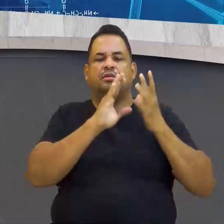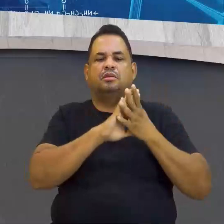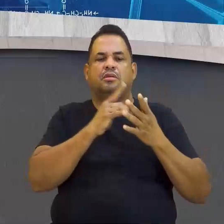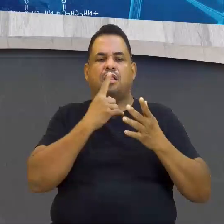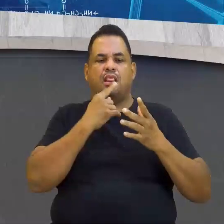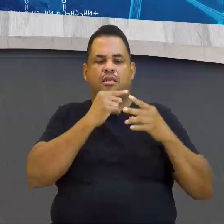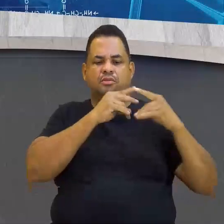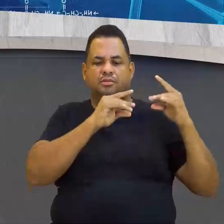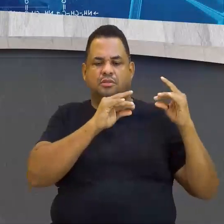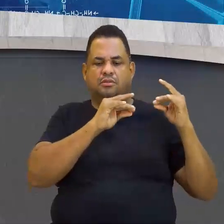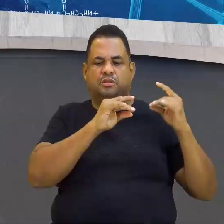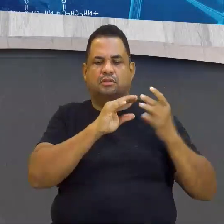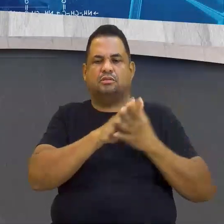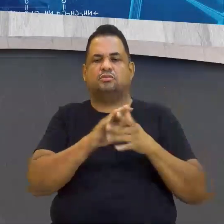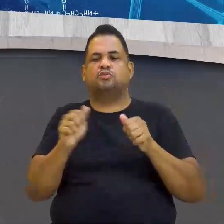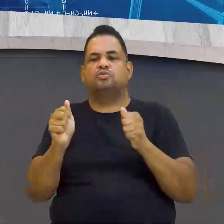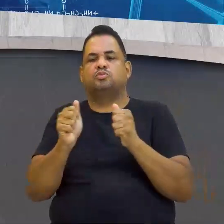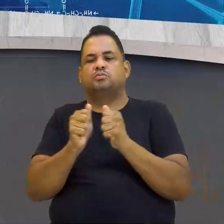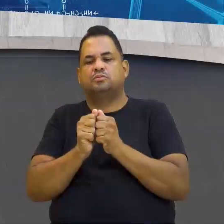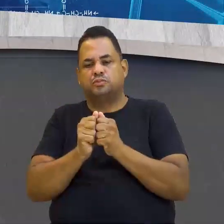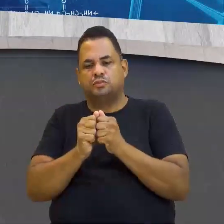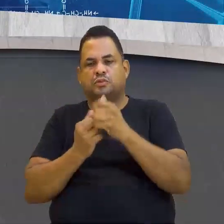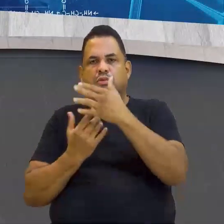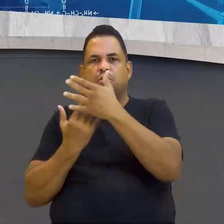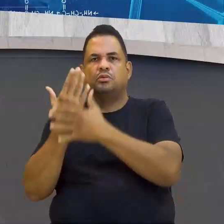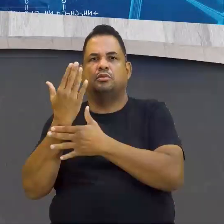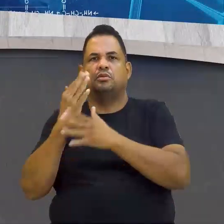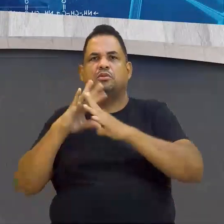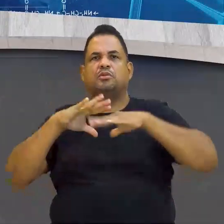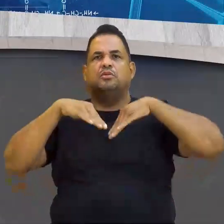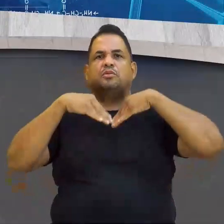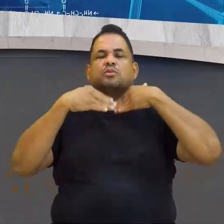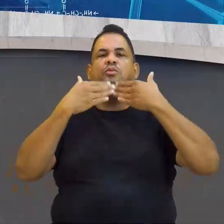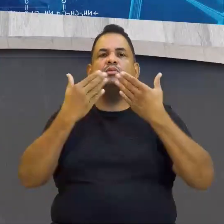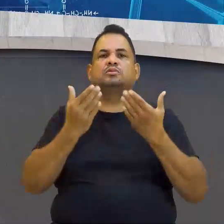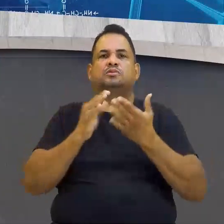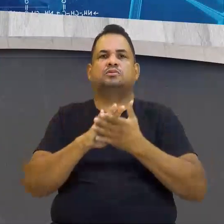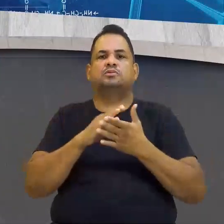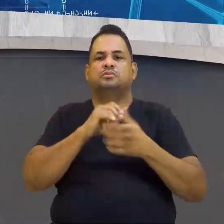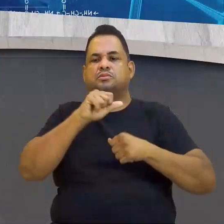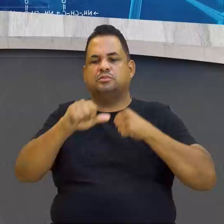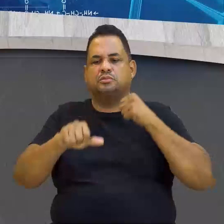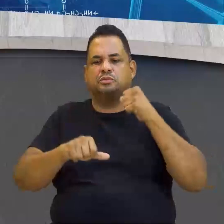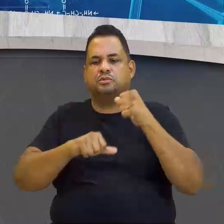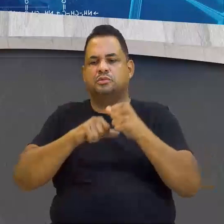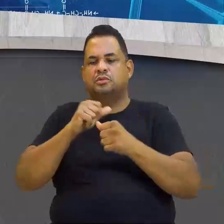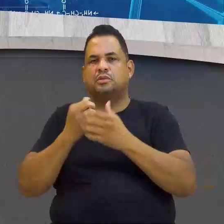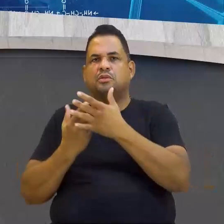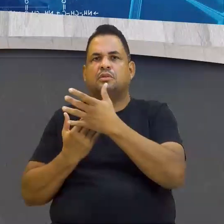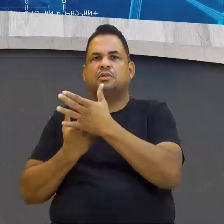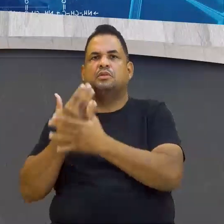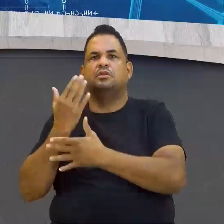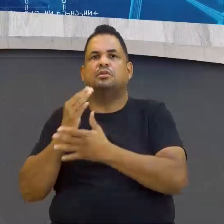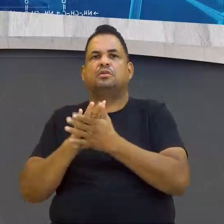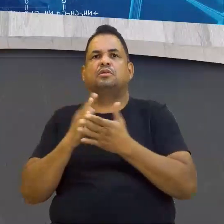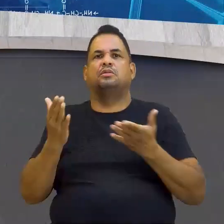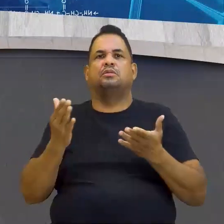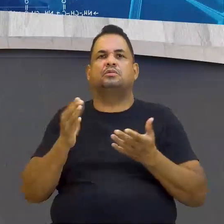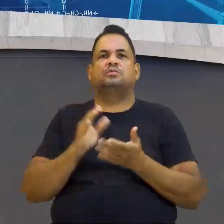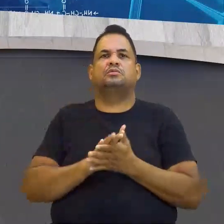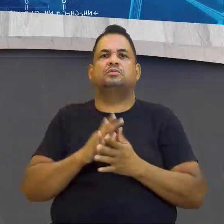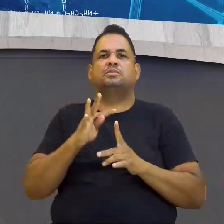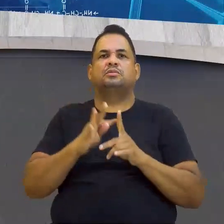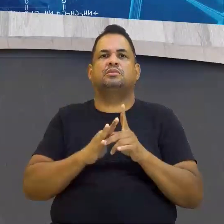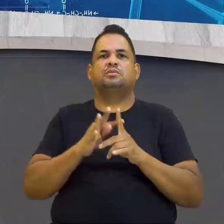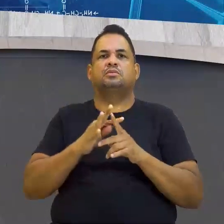sal gasoso. À medida com que todo o sal for passando para a fase gasosa, aí sim a nossa